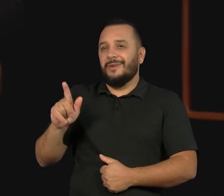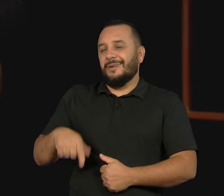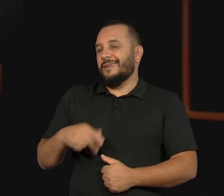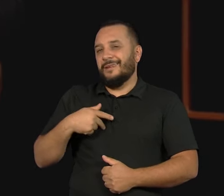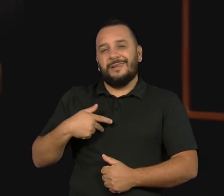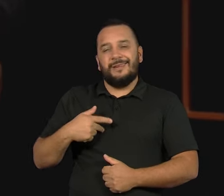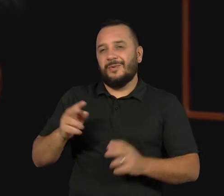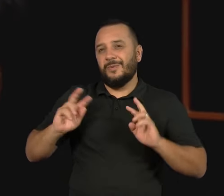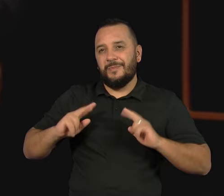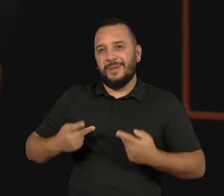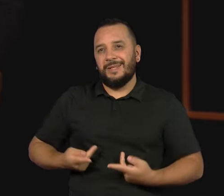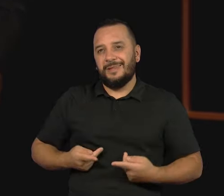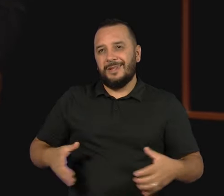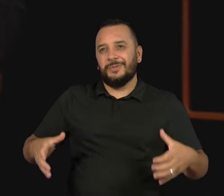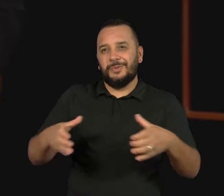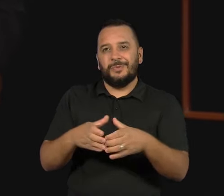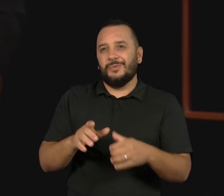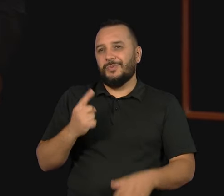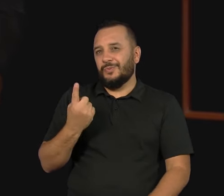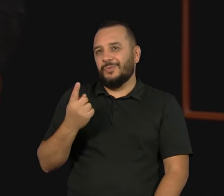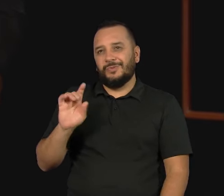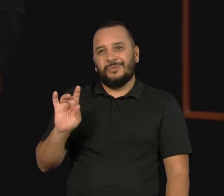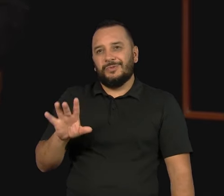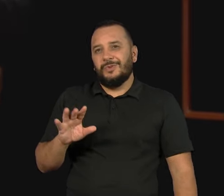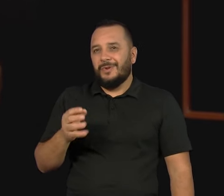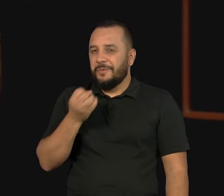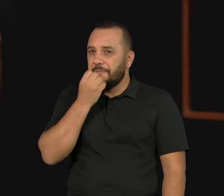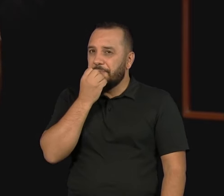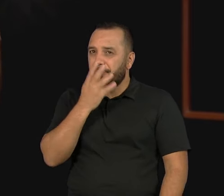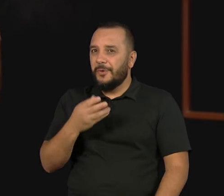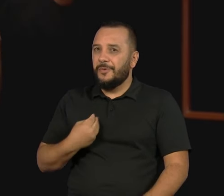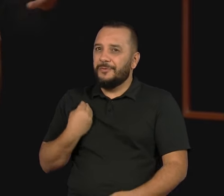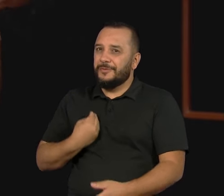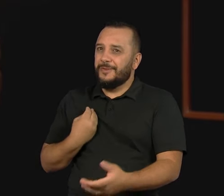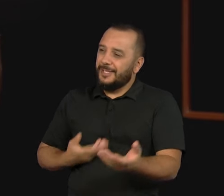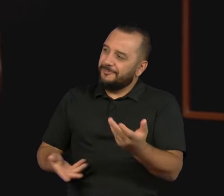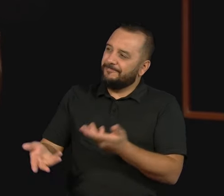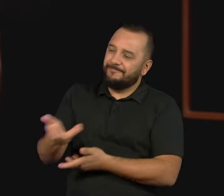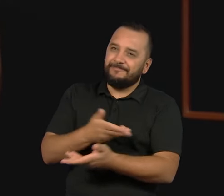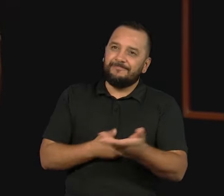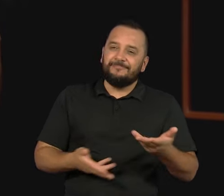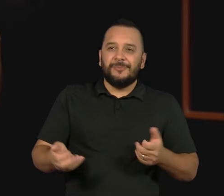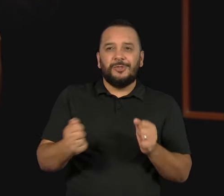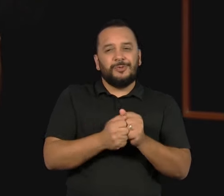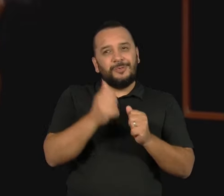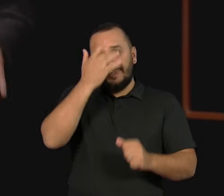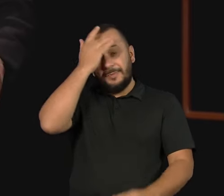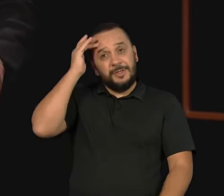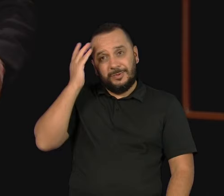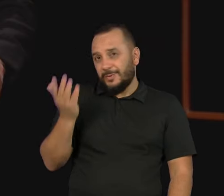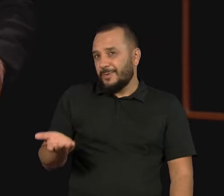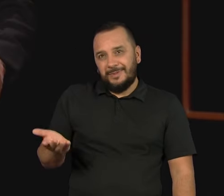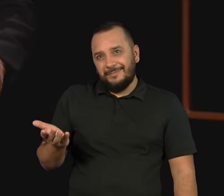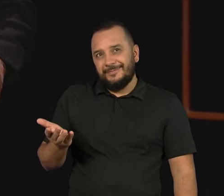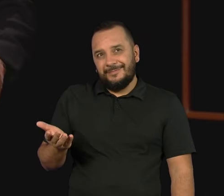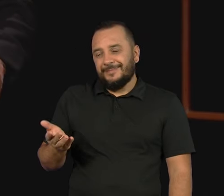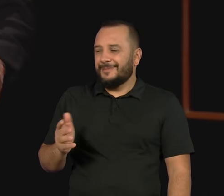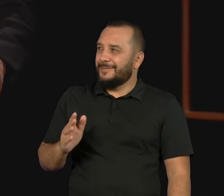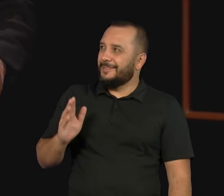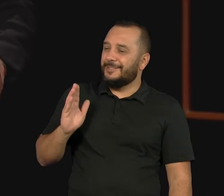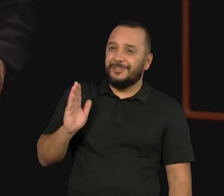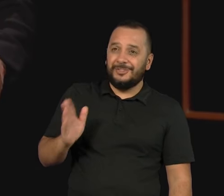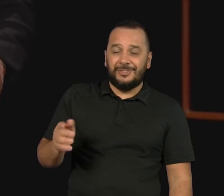só. E foi muito bom ter essa convivência com essas pessoas, desde